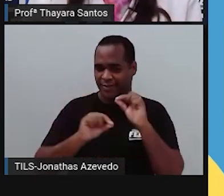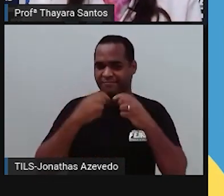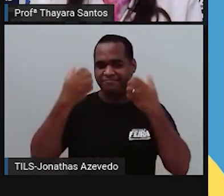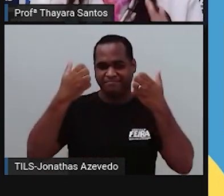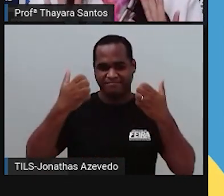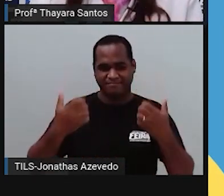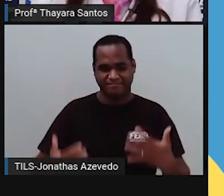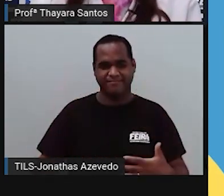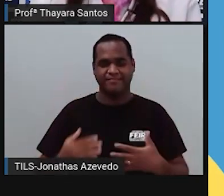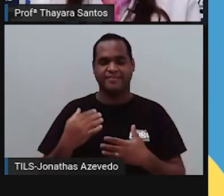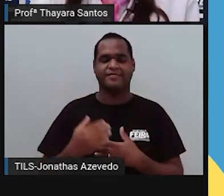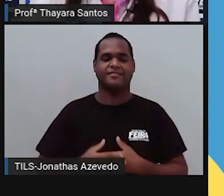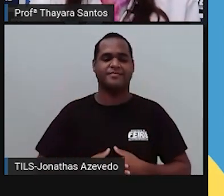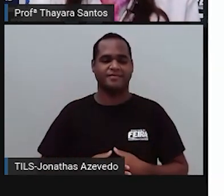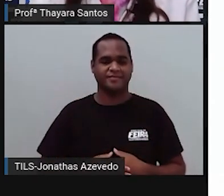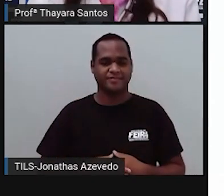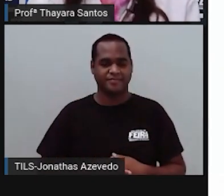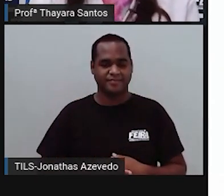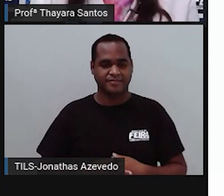3 etapas agora.